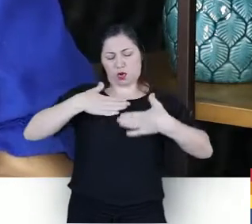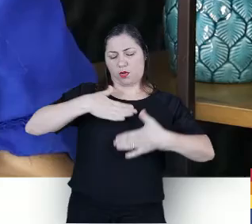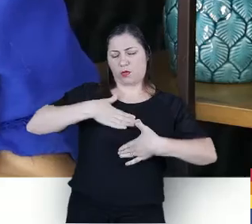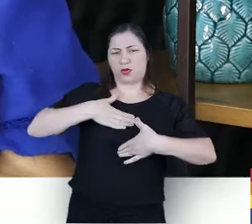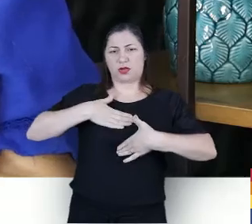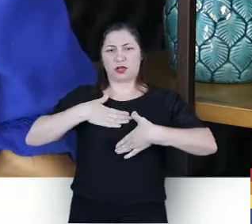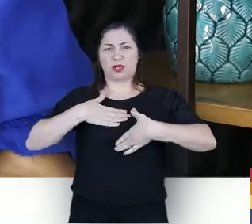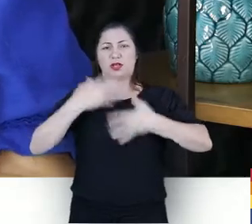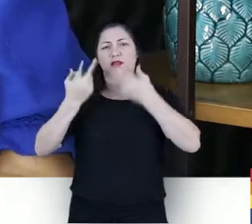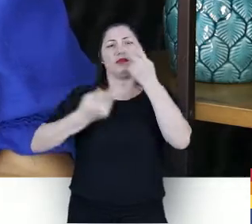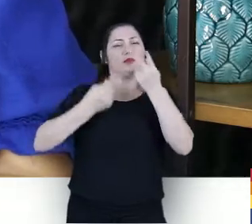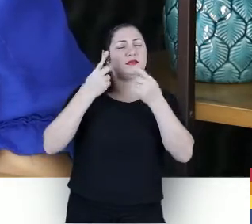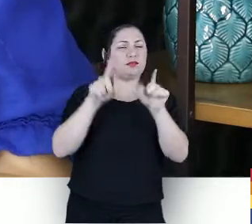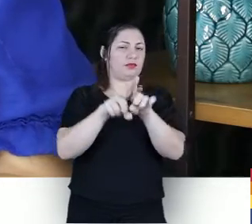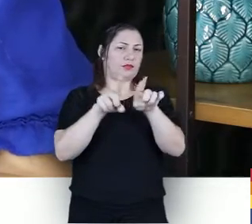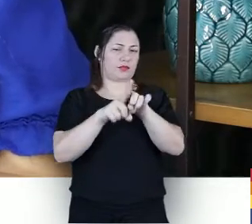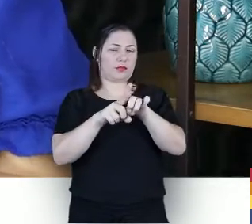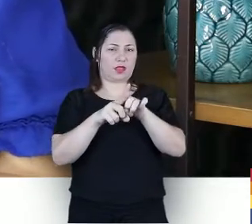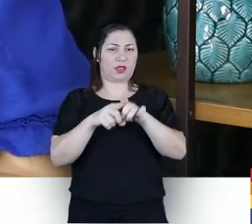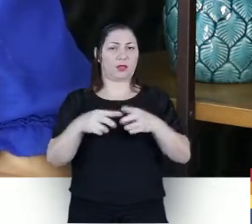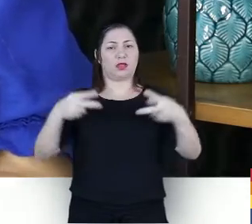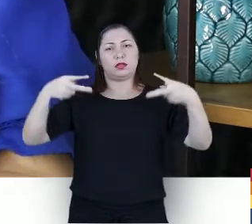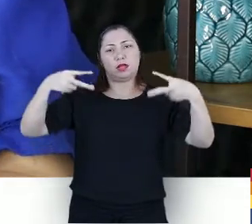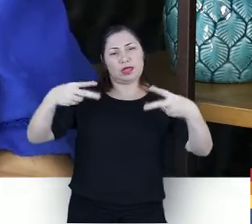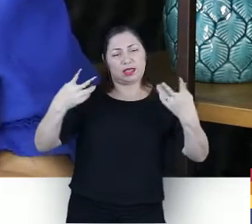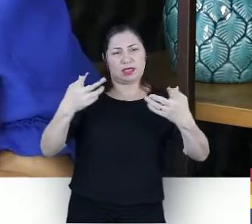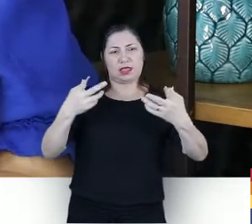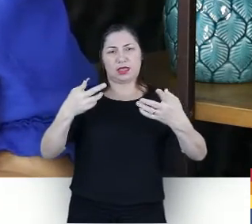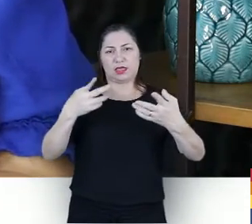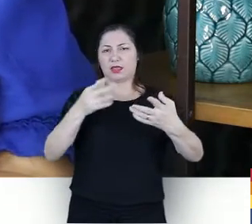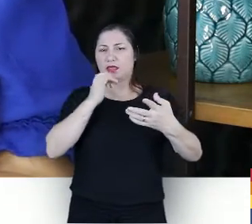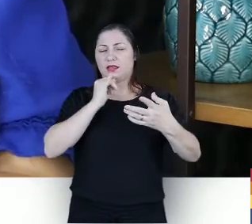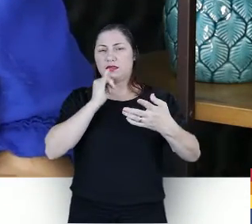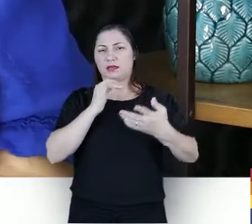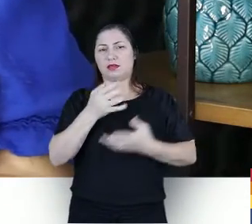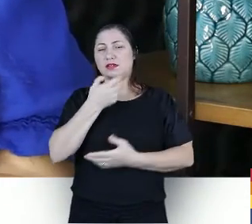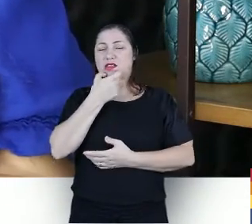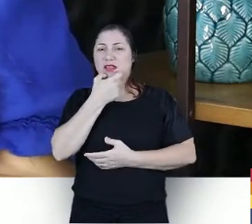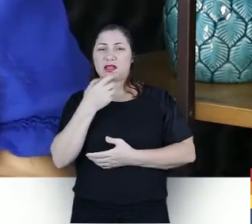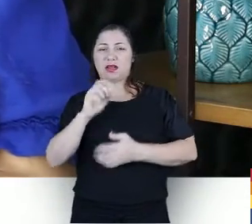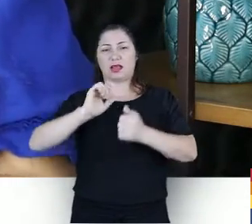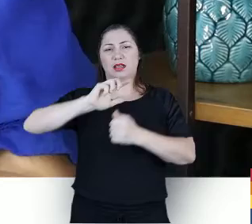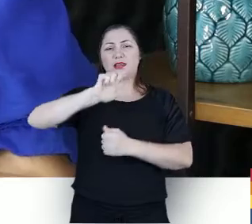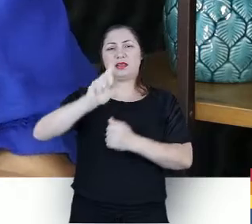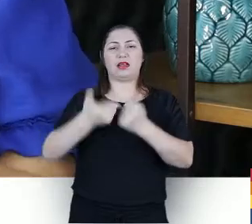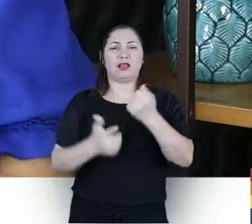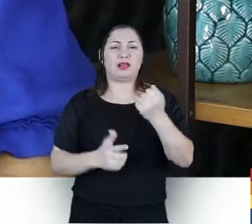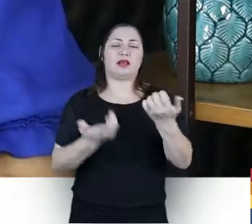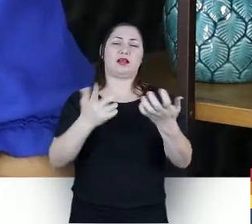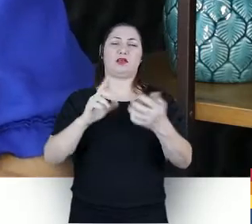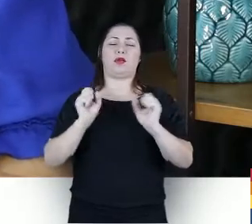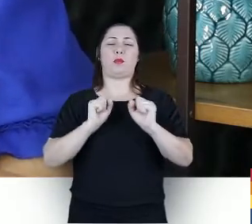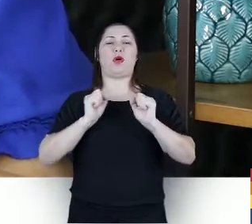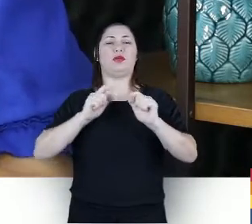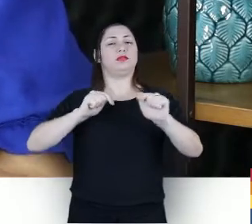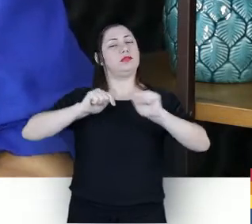inglesa. E aí eu trago vários exemplos, posso trabalhar, por exemplo, com aquilo que eu tenho dentro